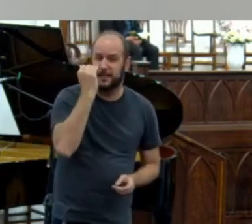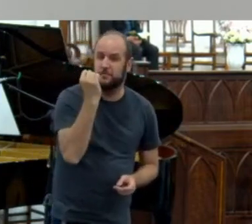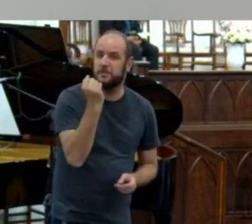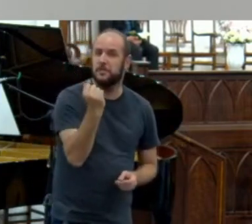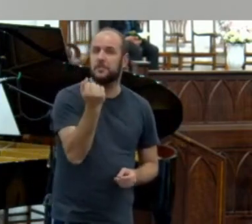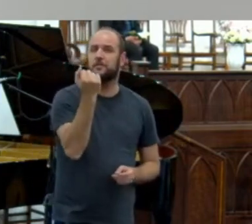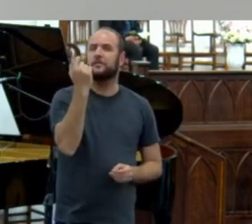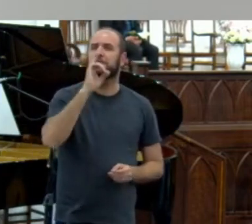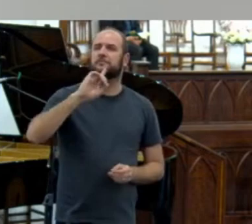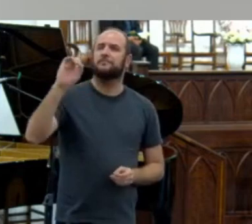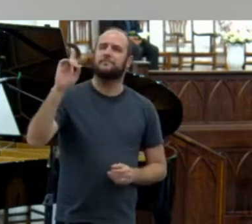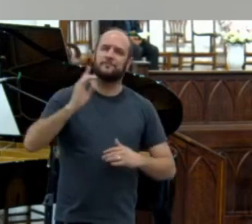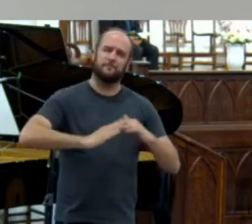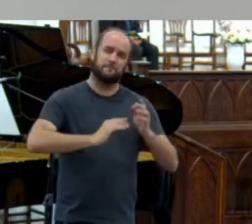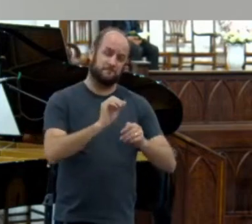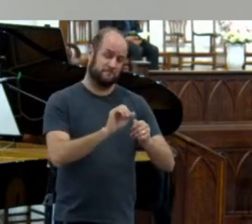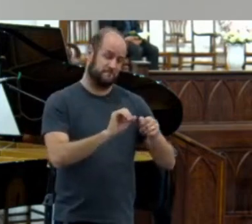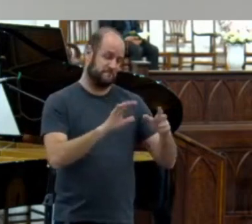nos fazer.